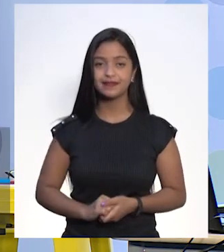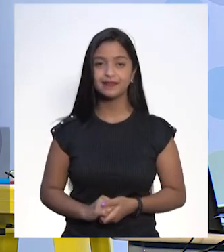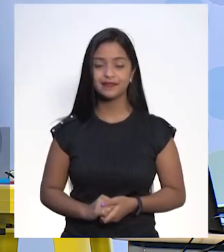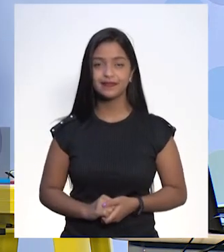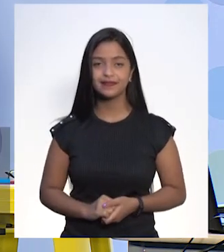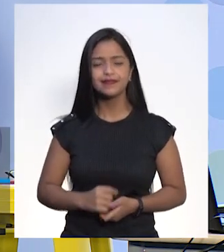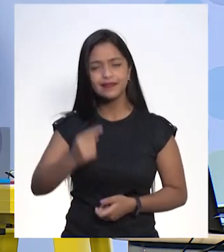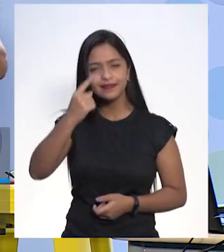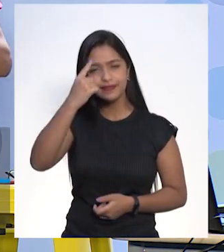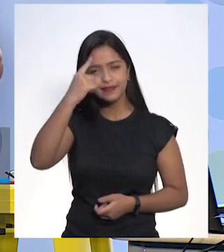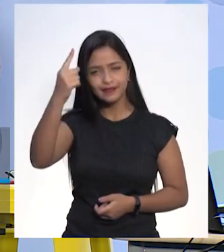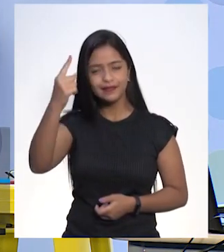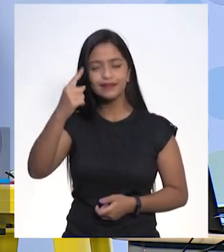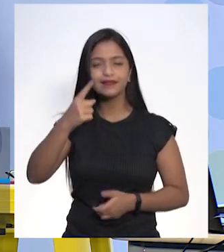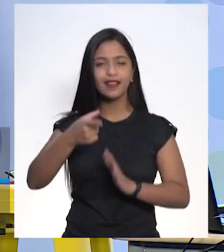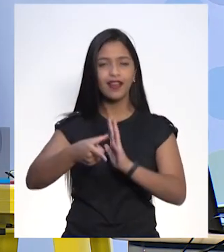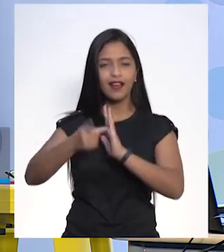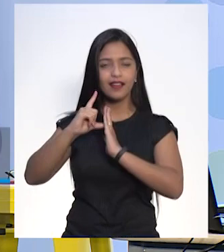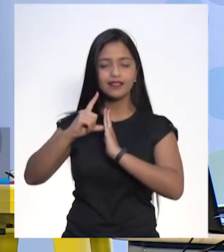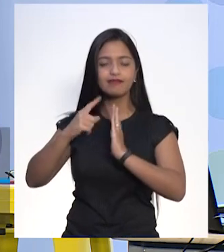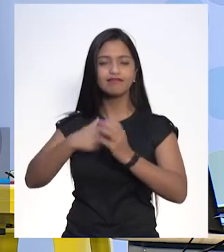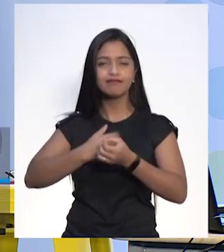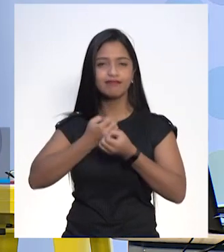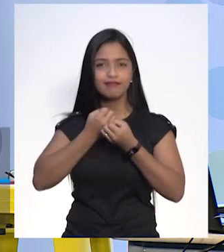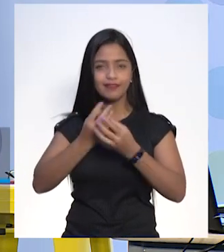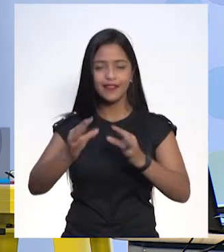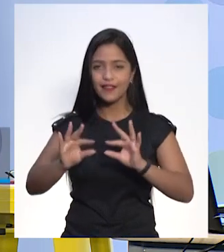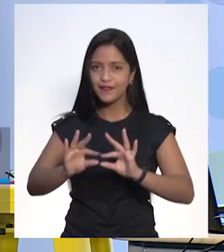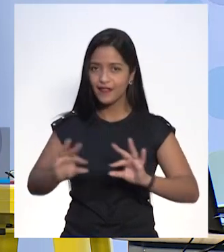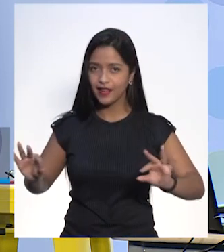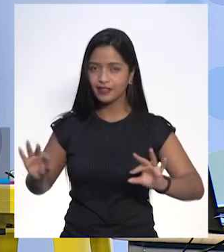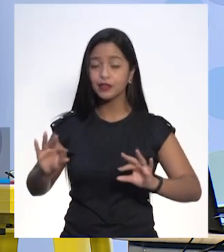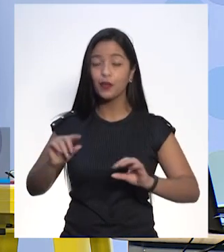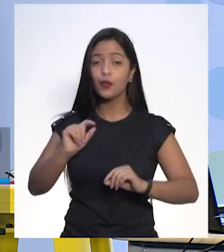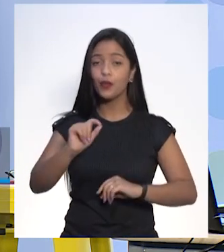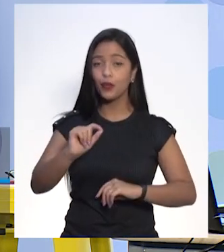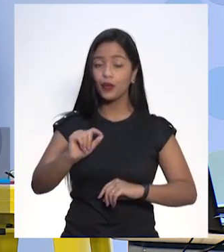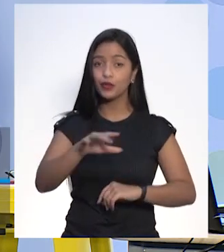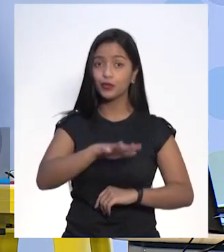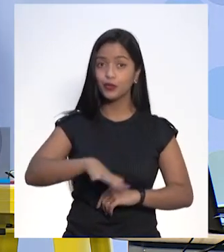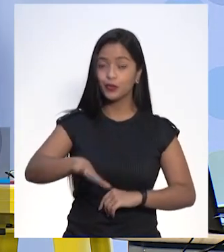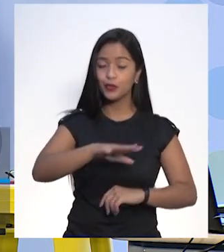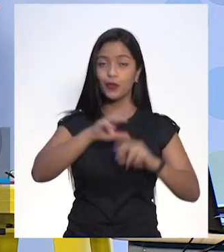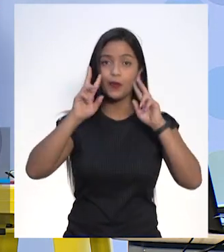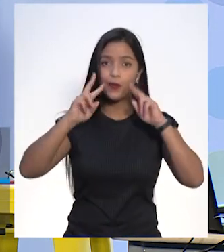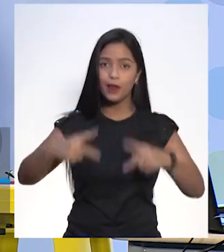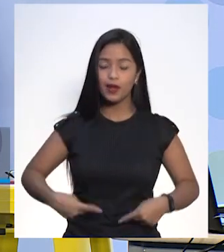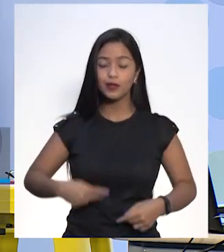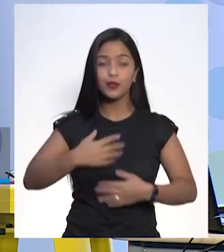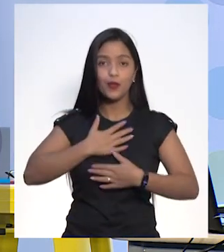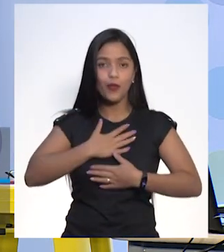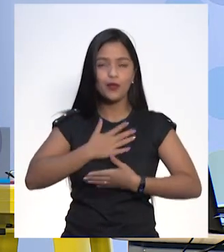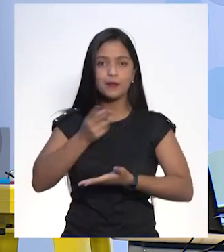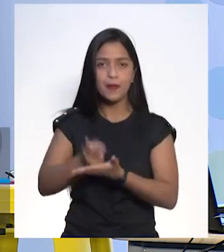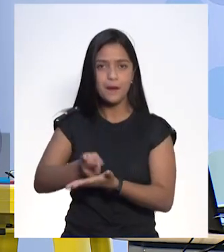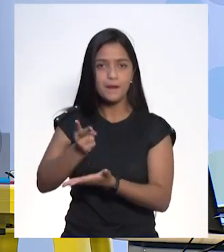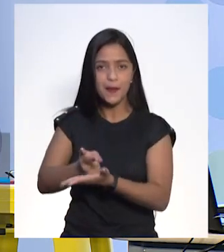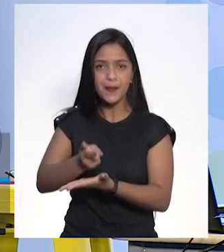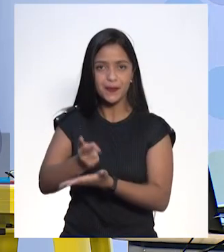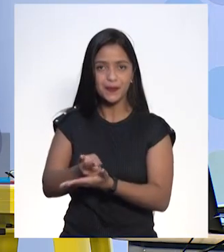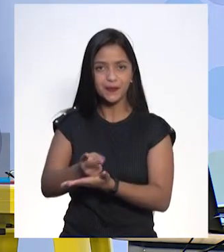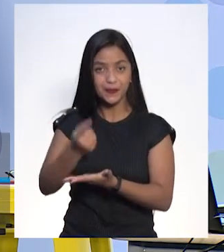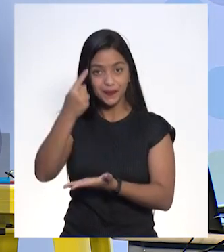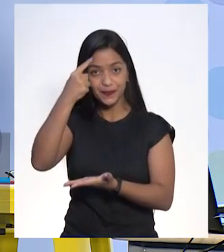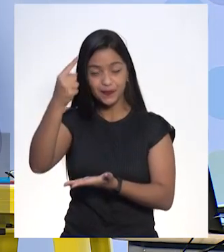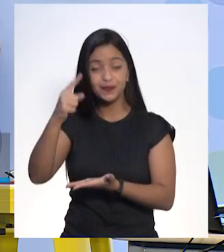Lembra de uma frase anterior que eu falei que o ser humano gosta da ideia da regularidade? Então, o que acontece? A gente está muito acostumado com essa ideia